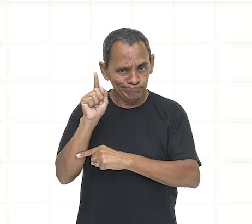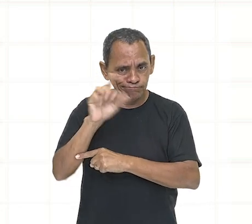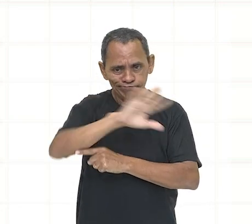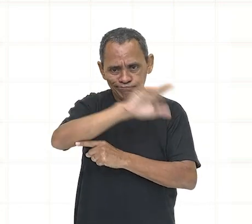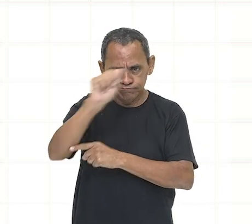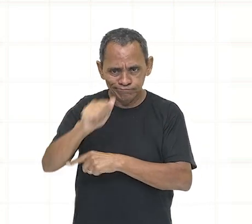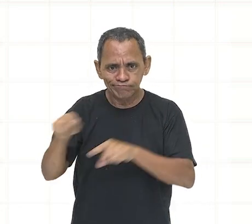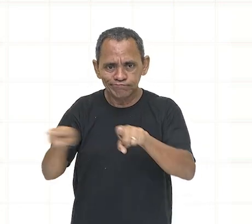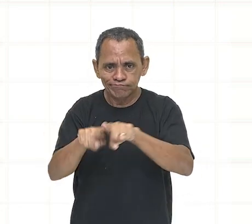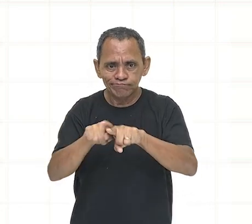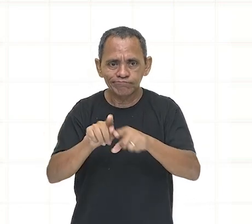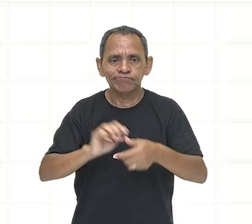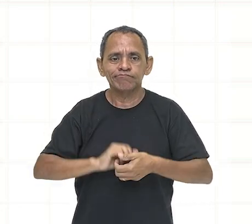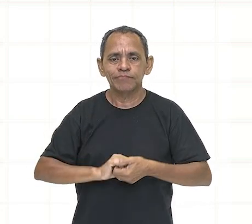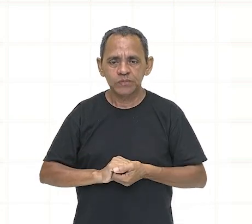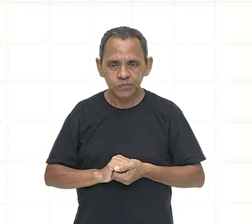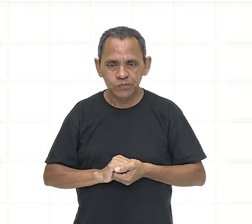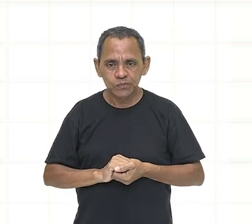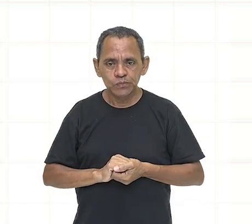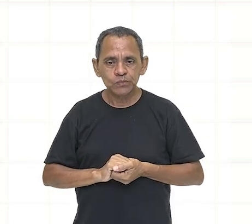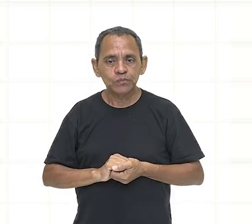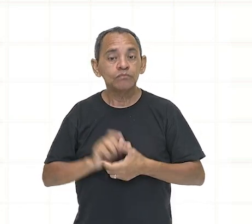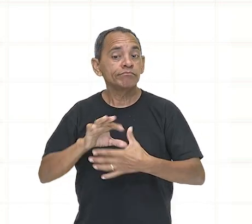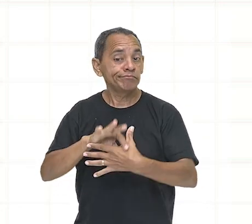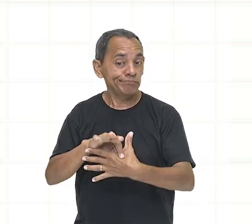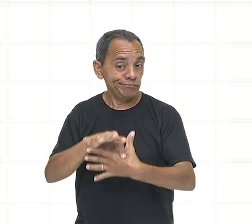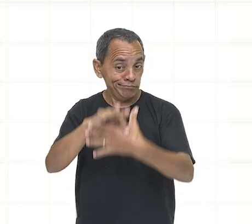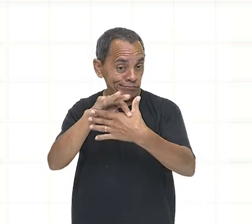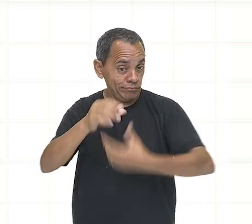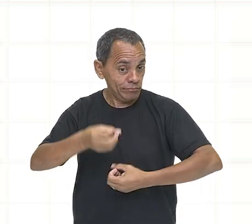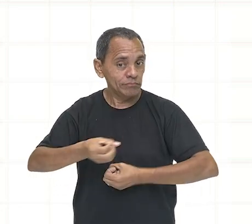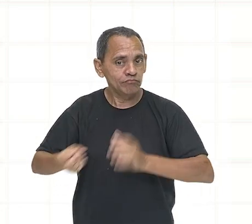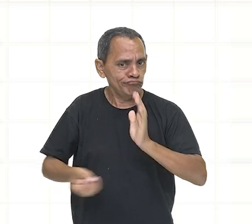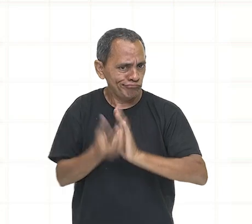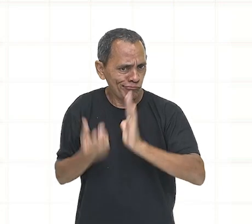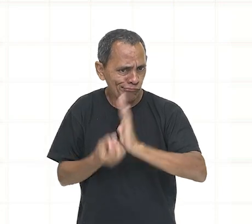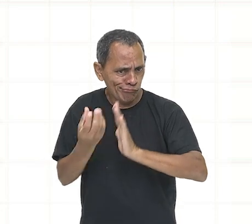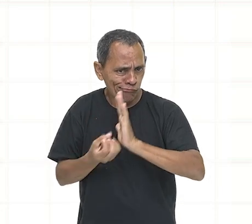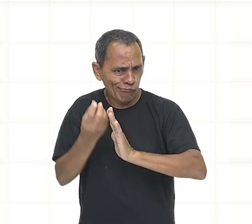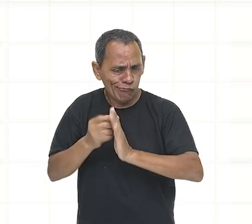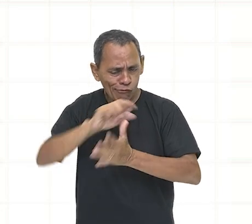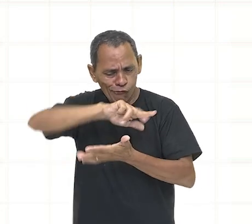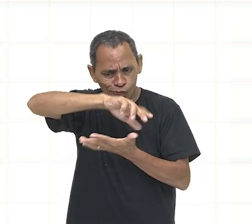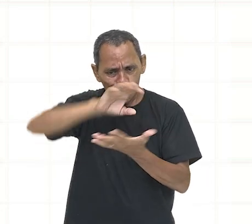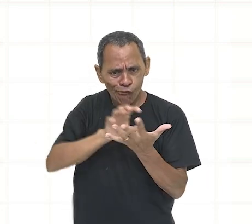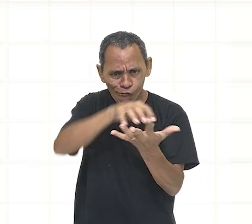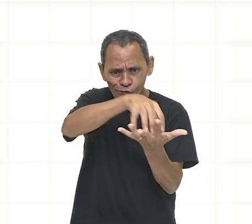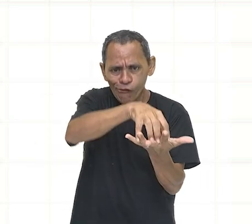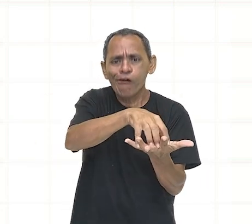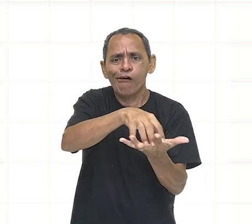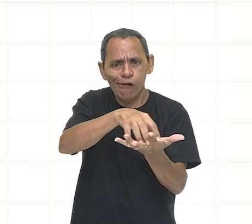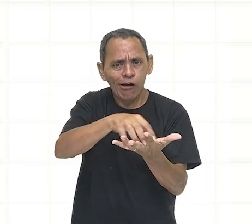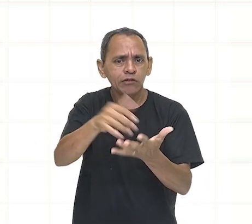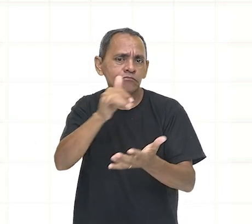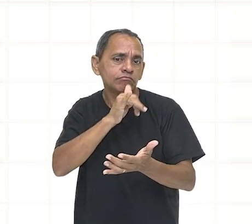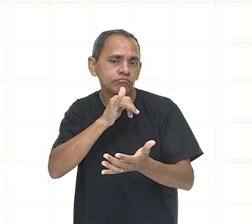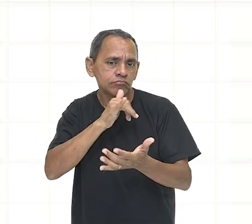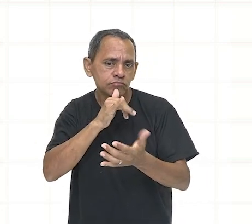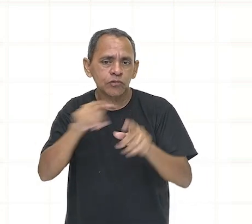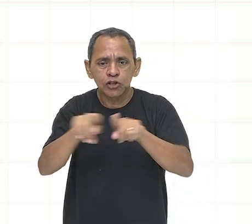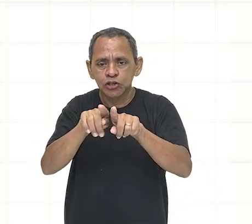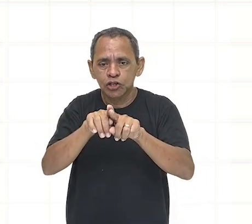dos epicentros mundiais, que lidera lá a produção mundial em diversos setores, desde eletrônicos até